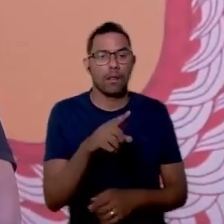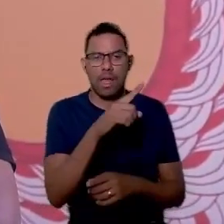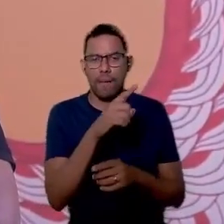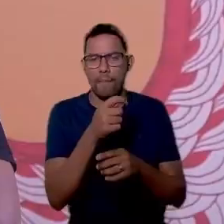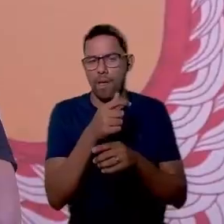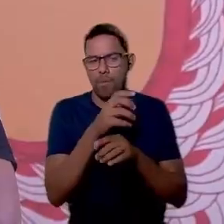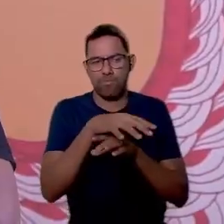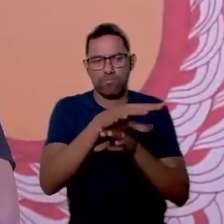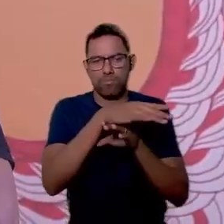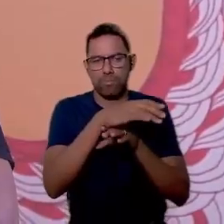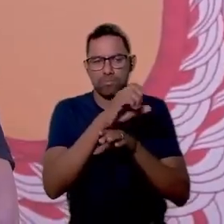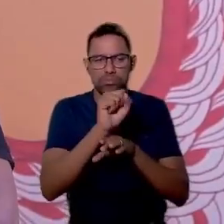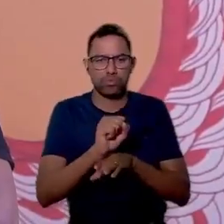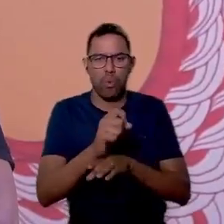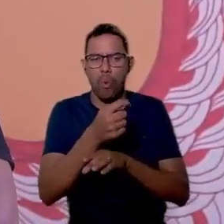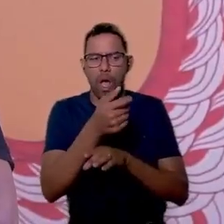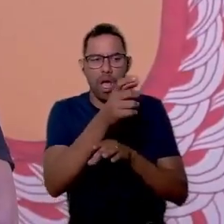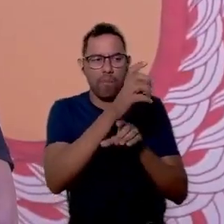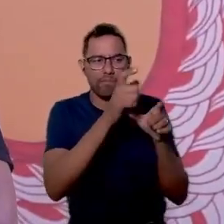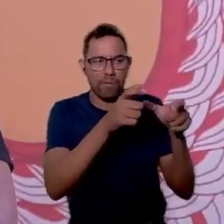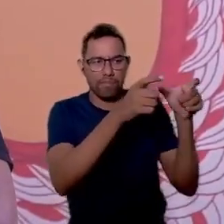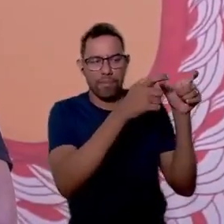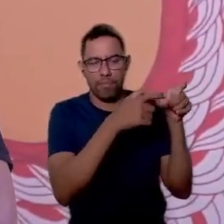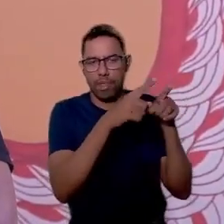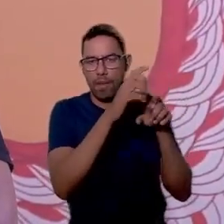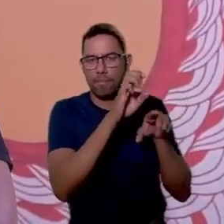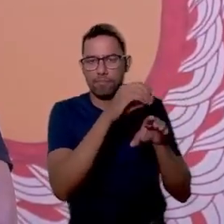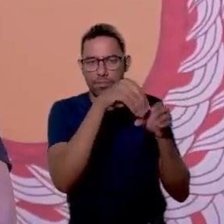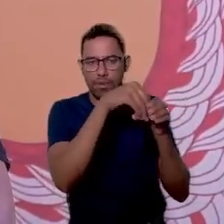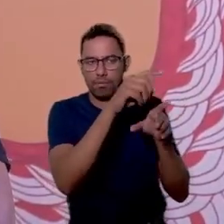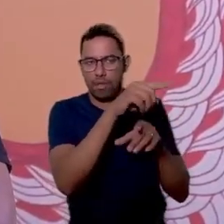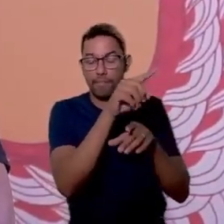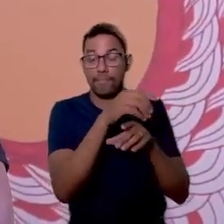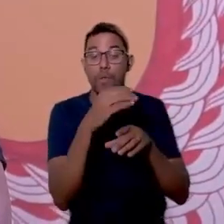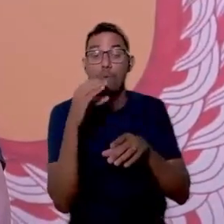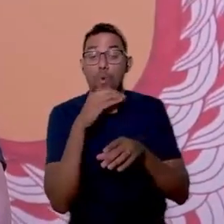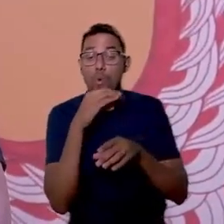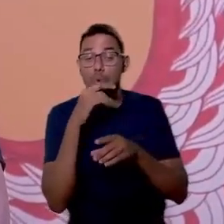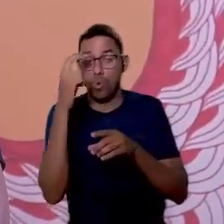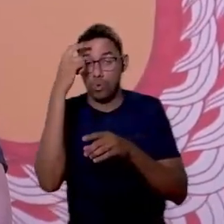estado do Rio Grande do Sul, esse socorro para